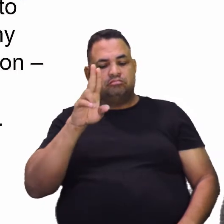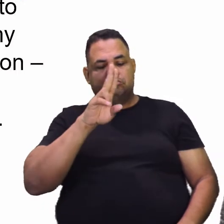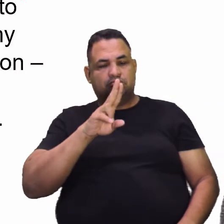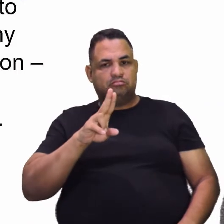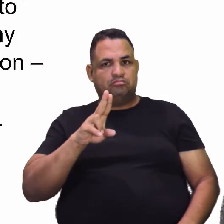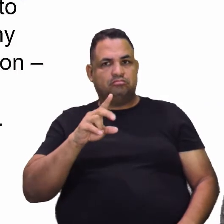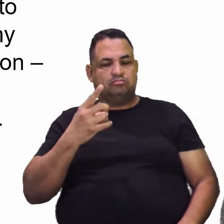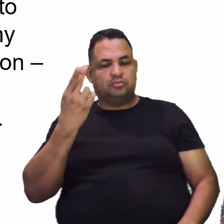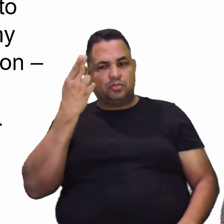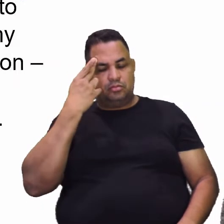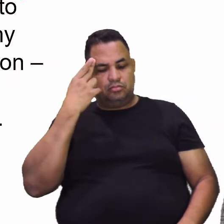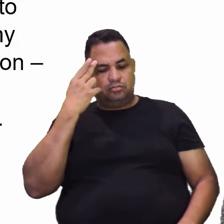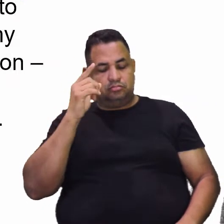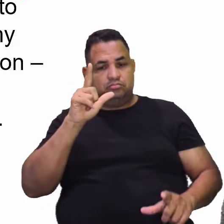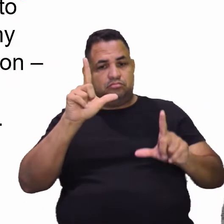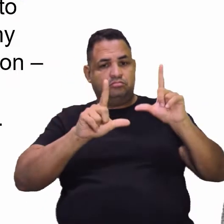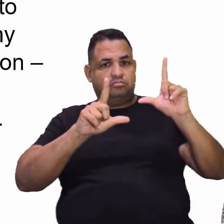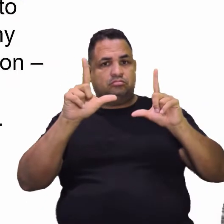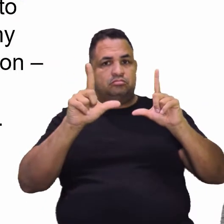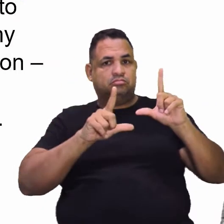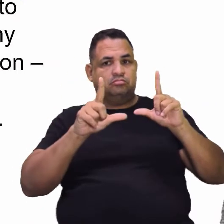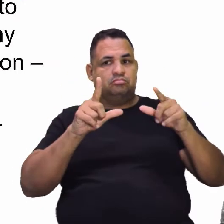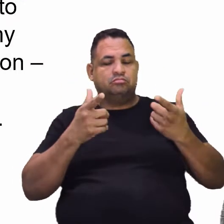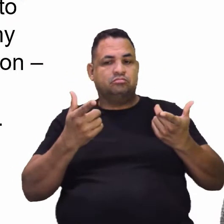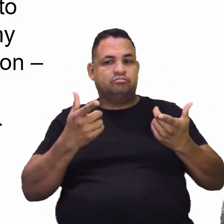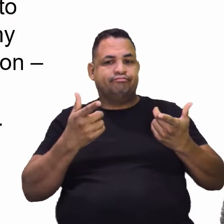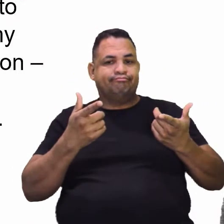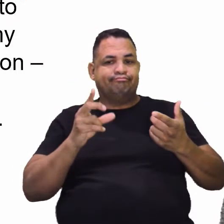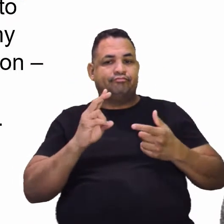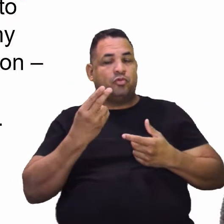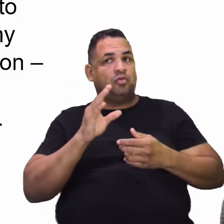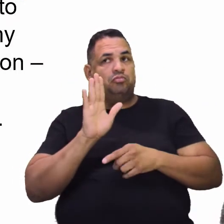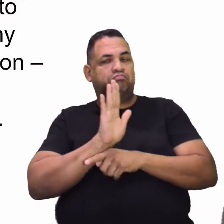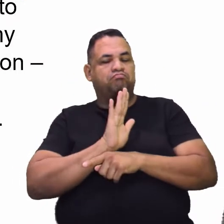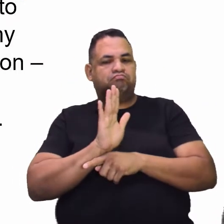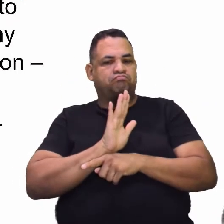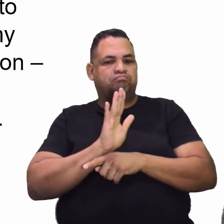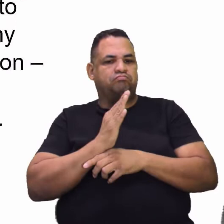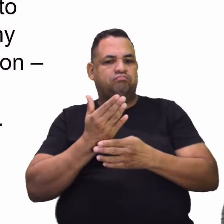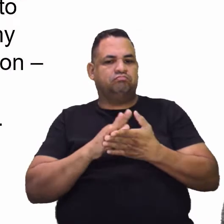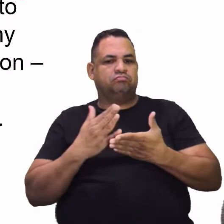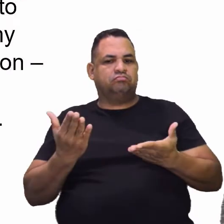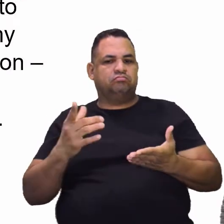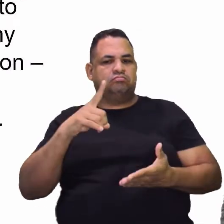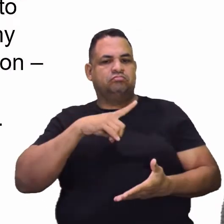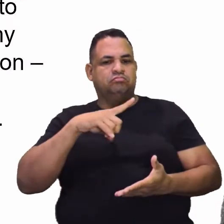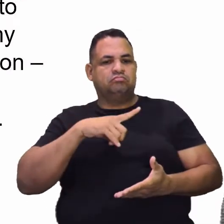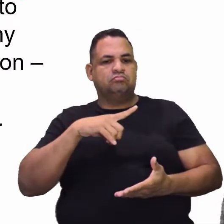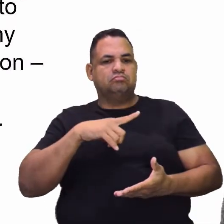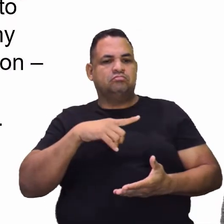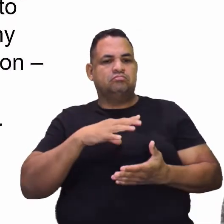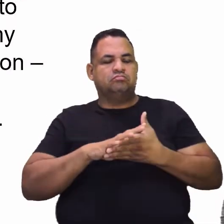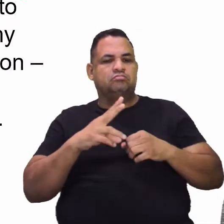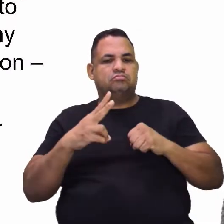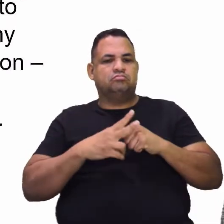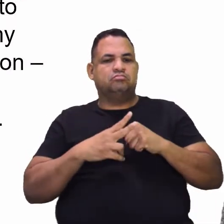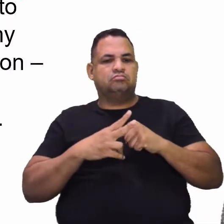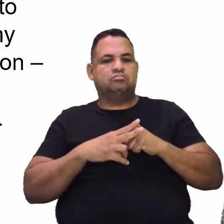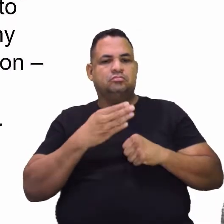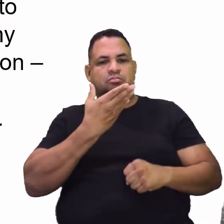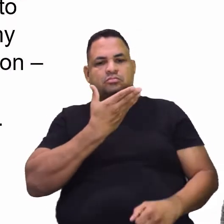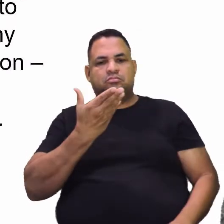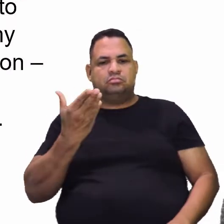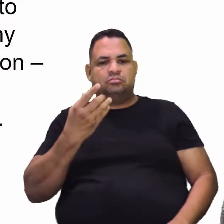quê? Uma TV ou assisto TV ou um filme. E aí nós temos aqui o quê? O meu verbo